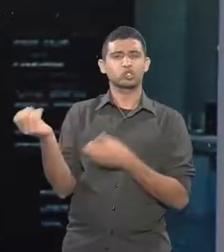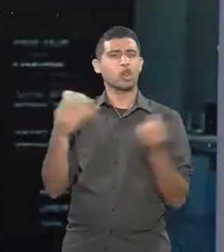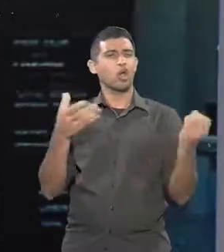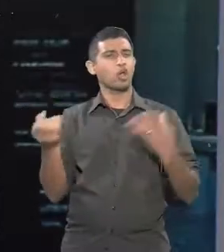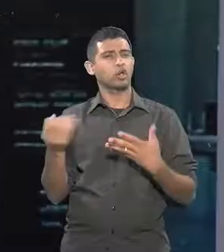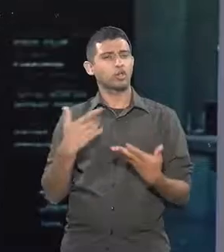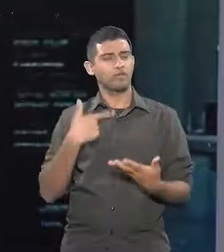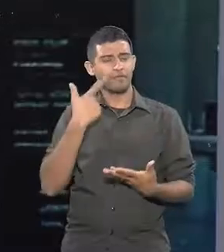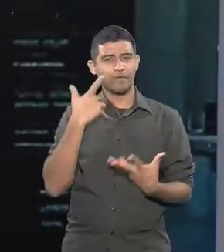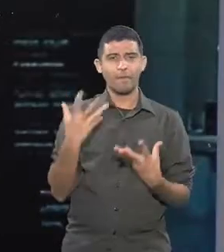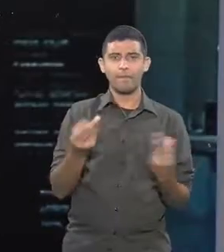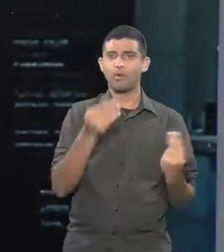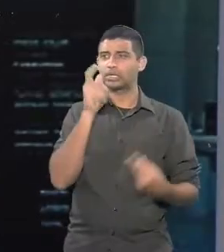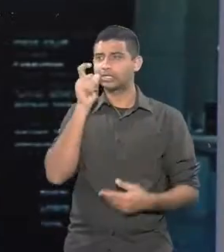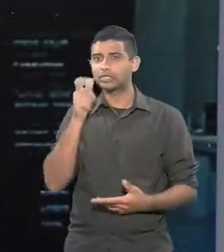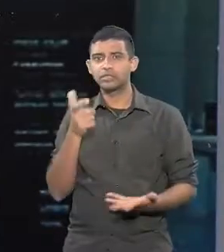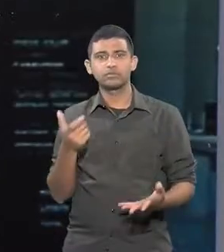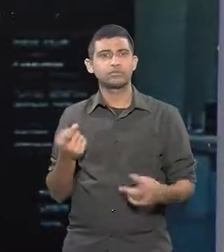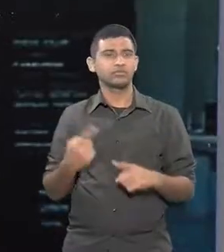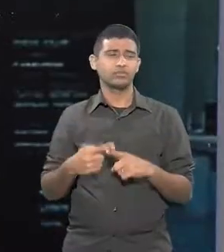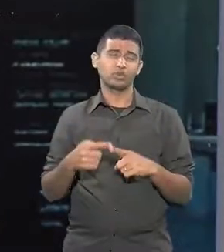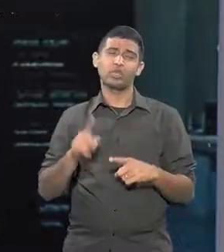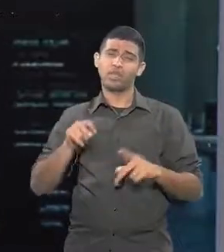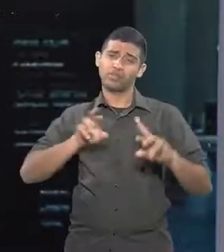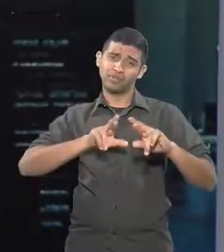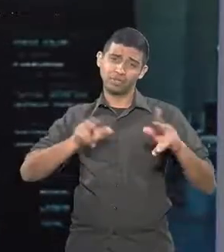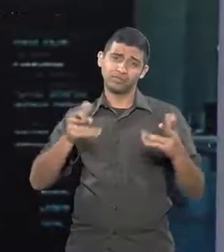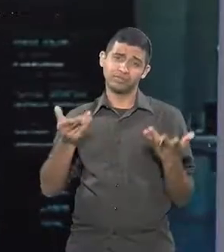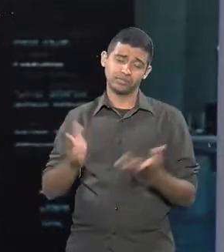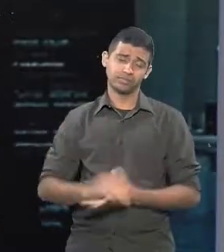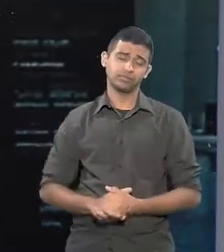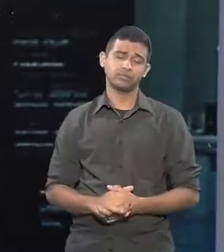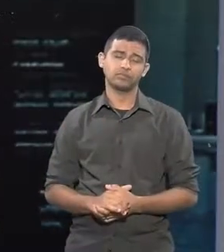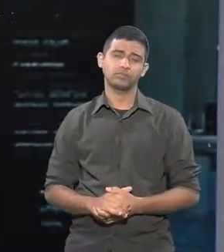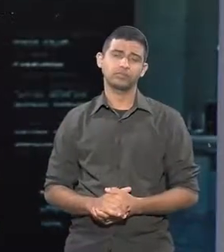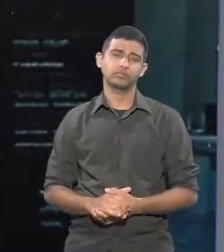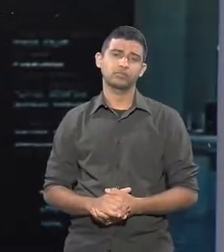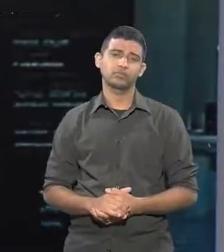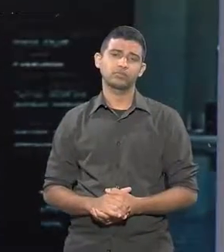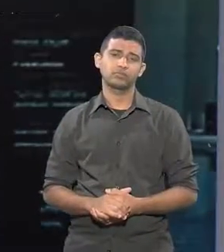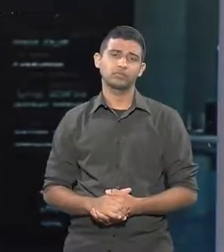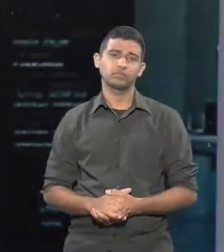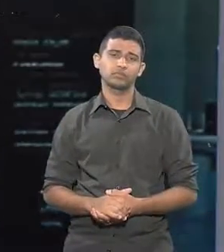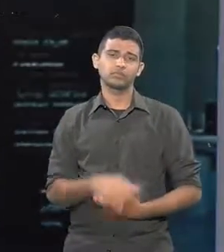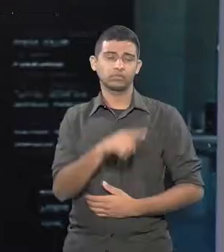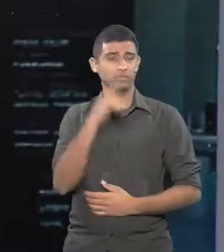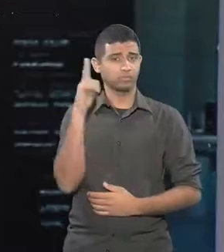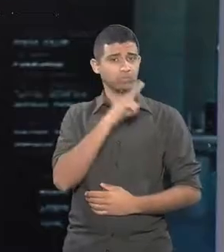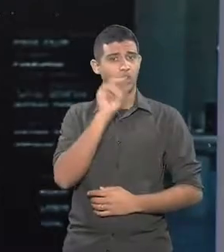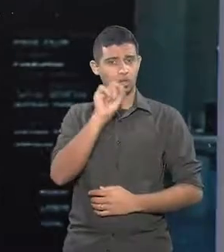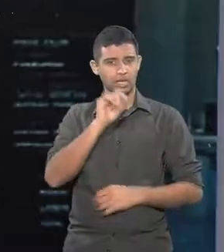a demanda está aumentando, porque faz diferença. Foi